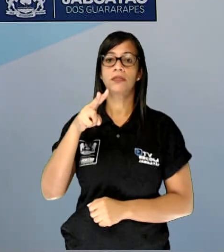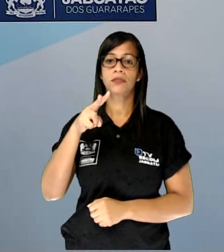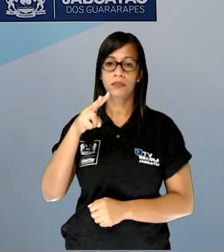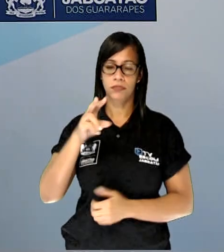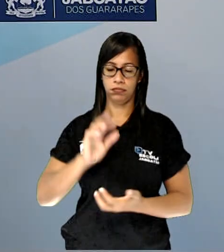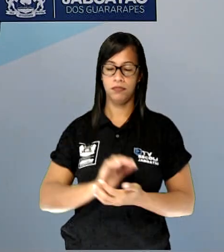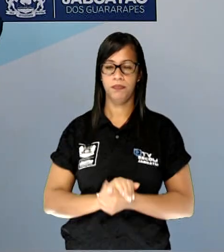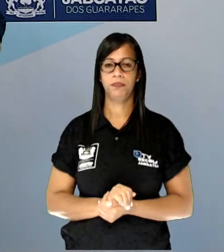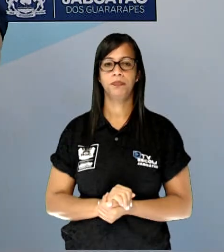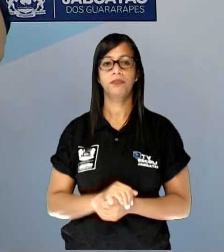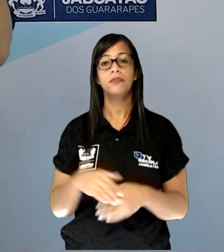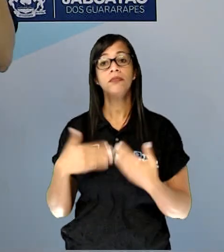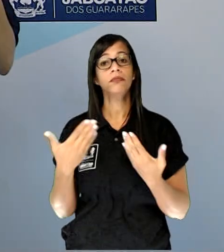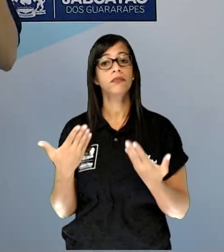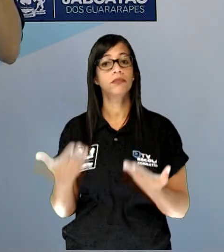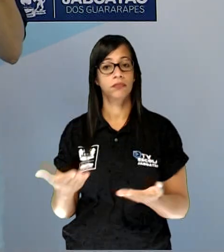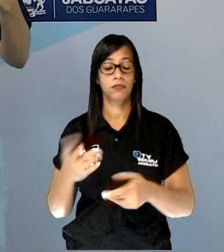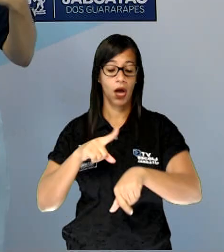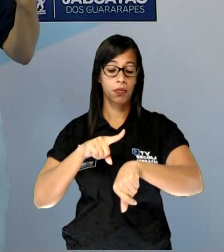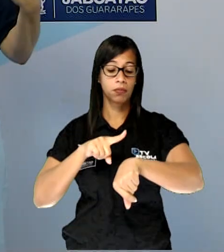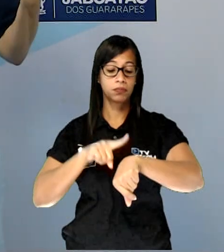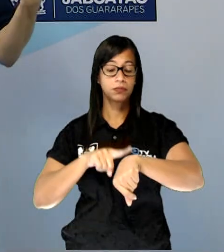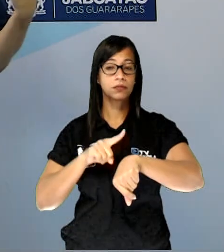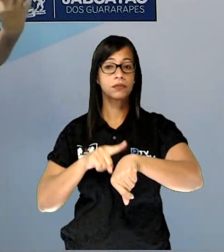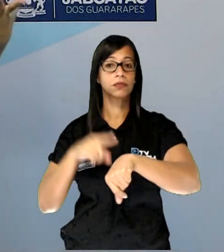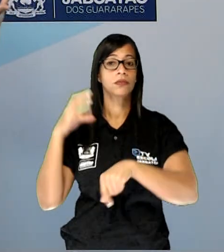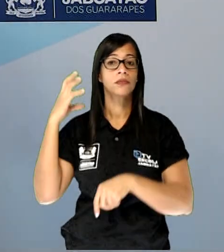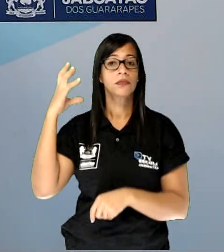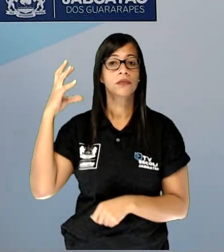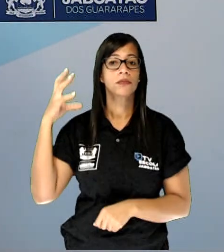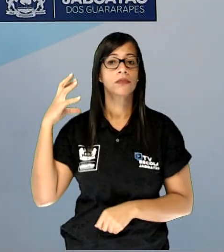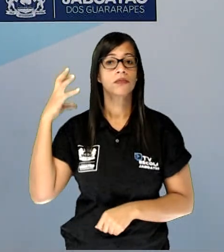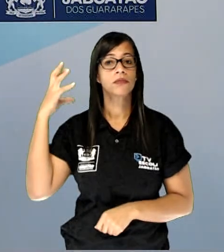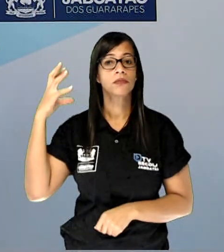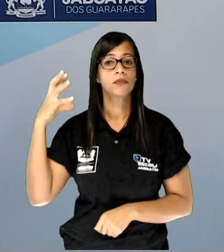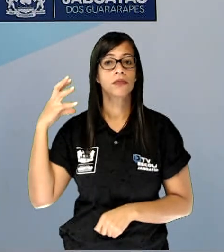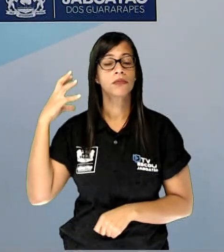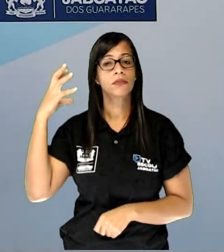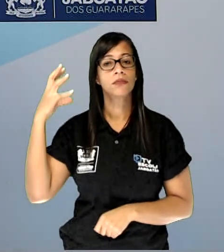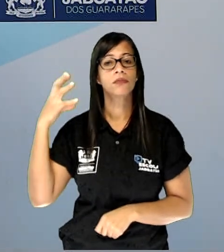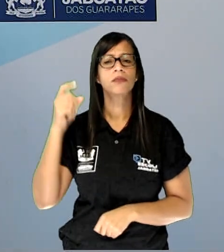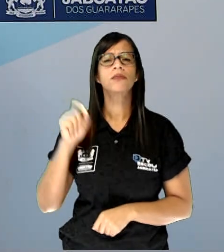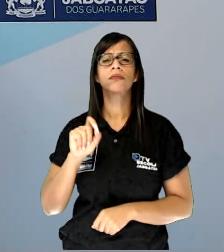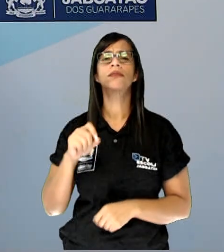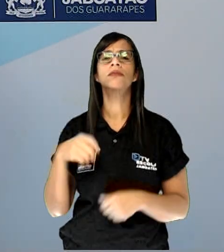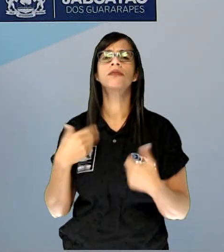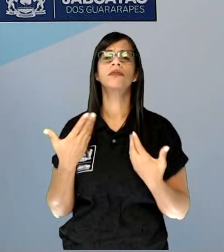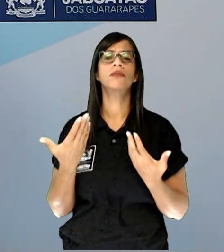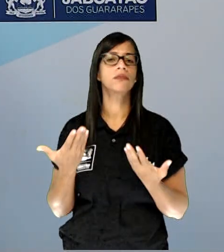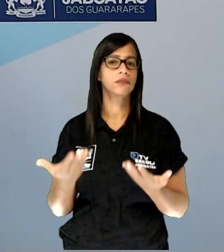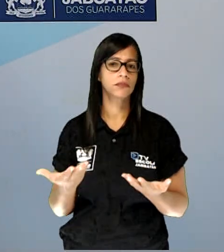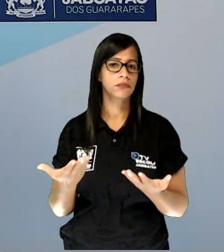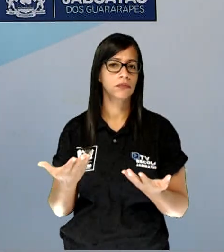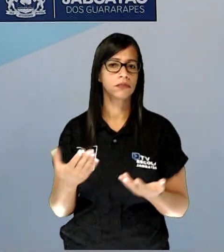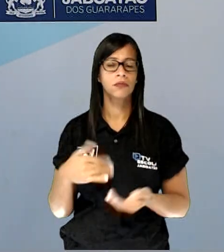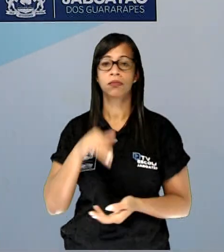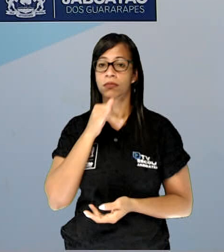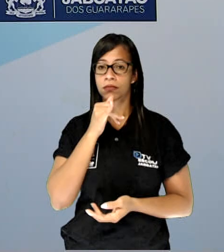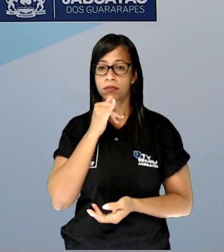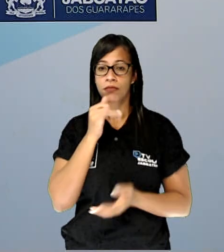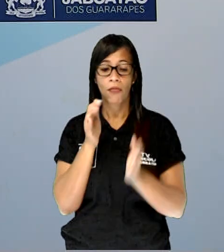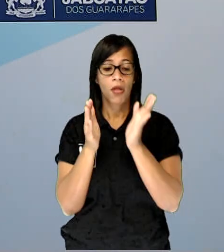som? A duração do som é o tempo que dura a produção de um som. Por exemplo, a produção de um som, vou bater uma